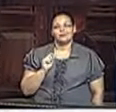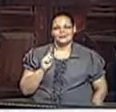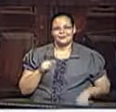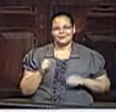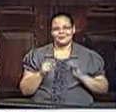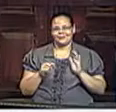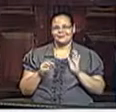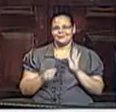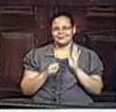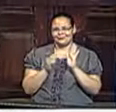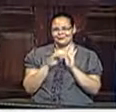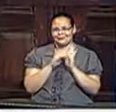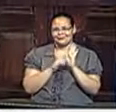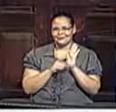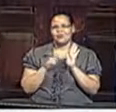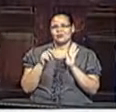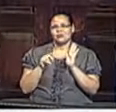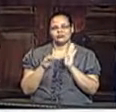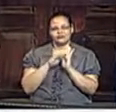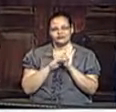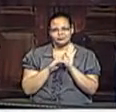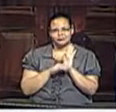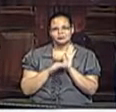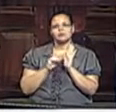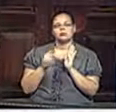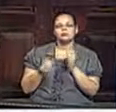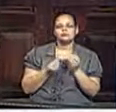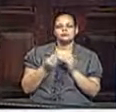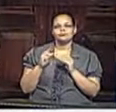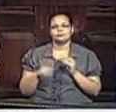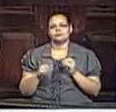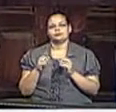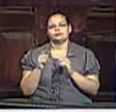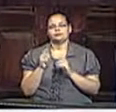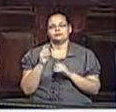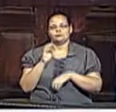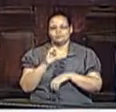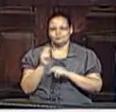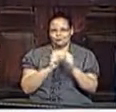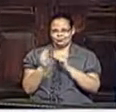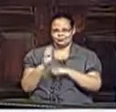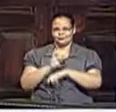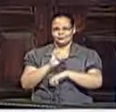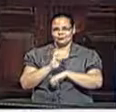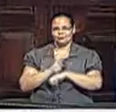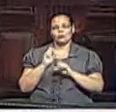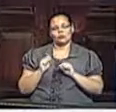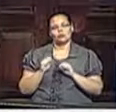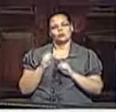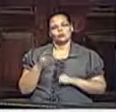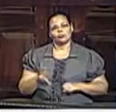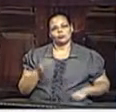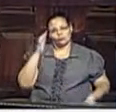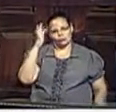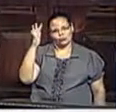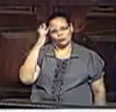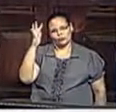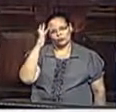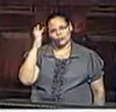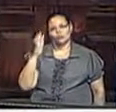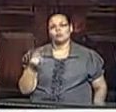agenda propositiva para destravar a economia do Estado, de modo a que esse Estado possa sonhar em sair da